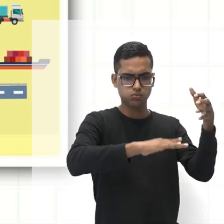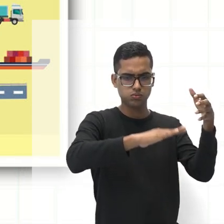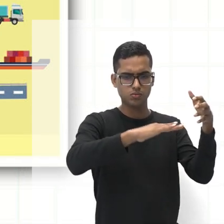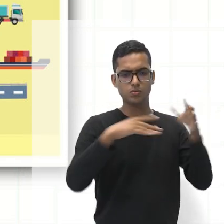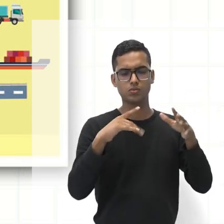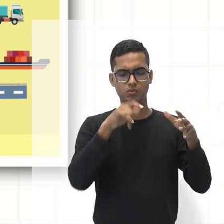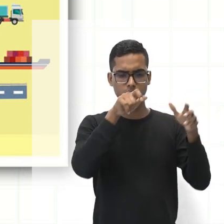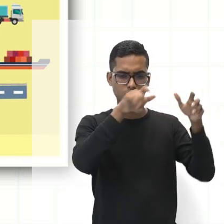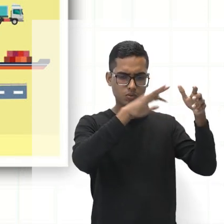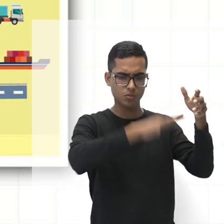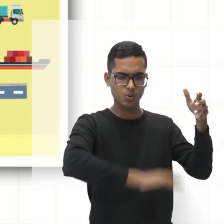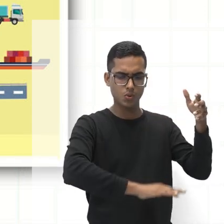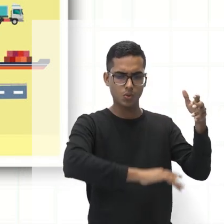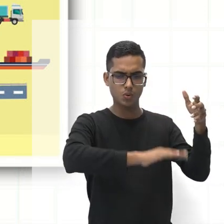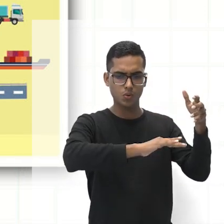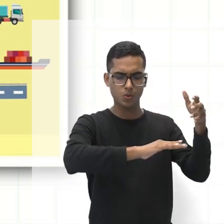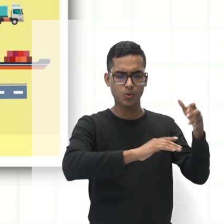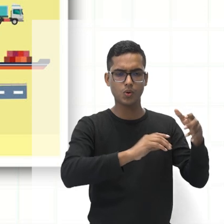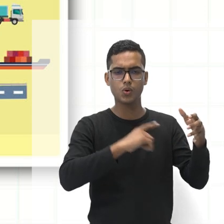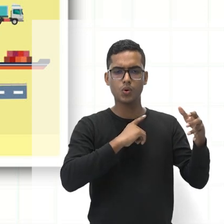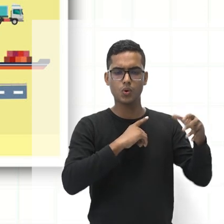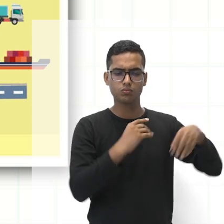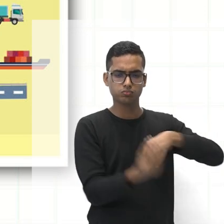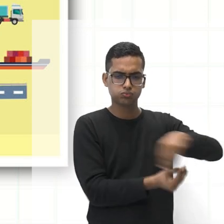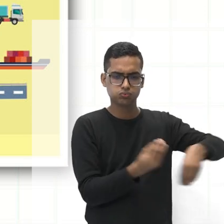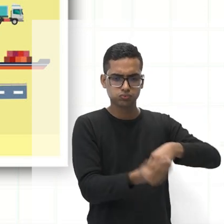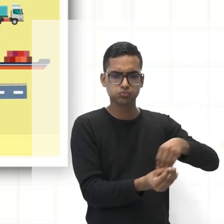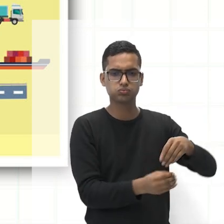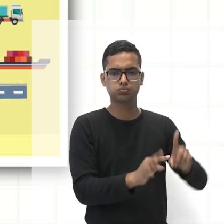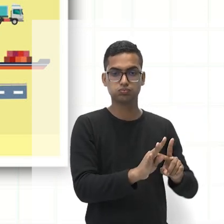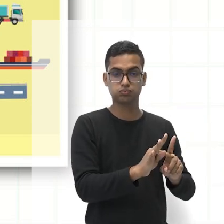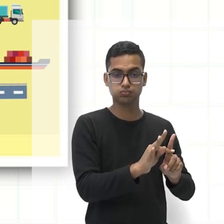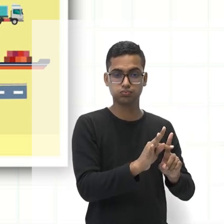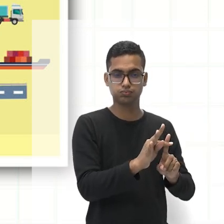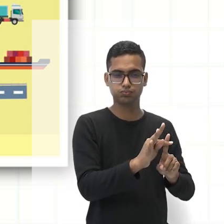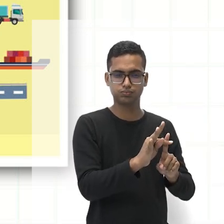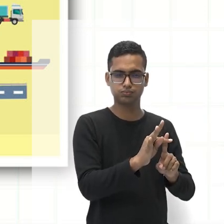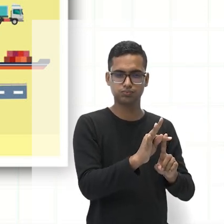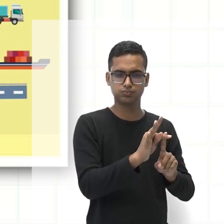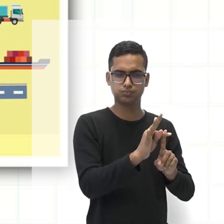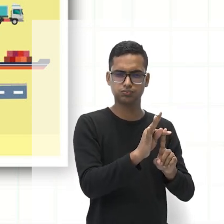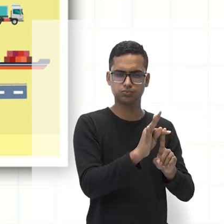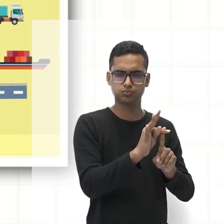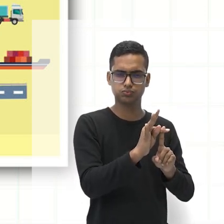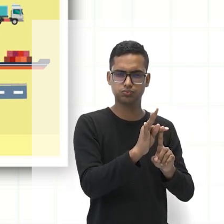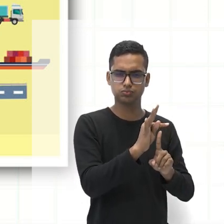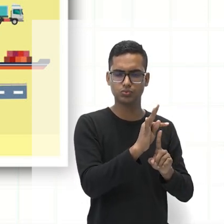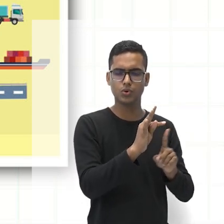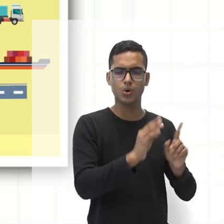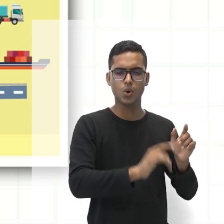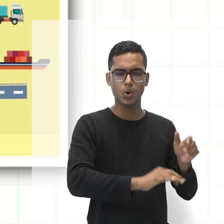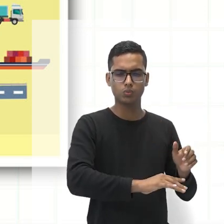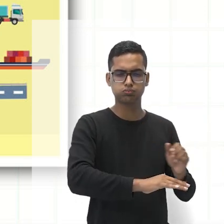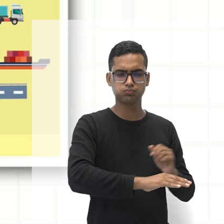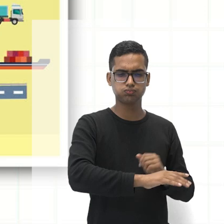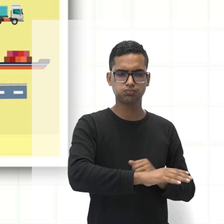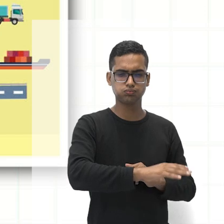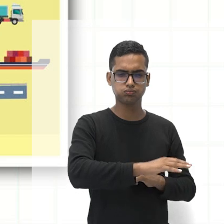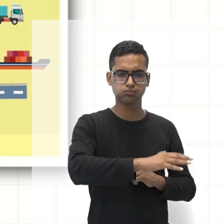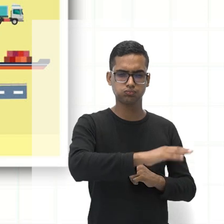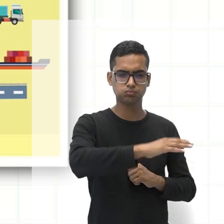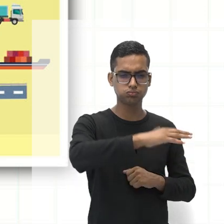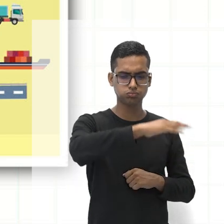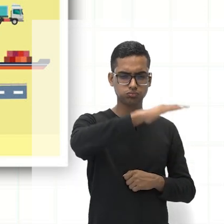destilação e aí, conforme a temperatura atingida nessa